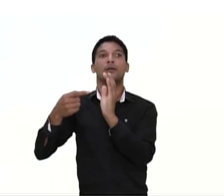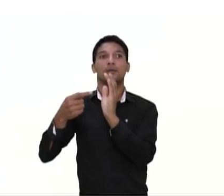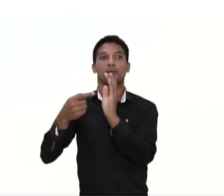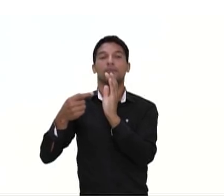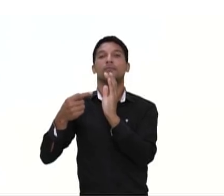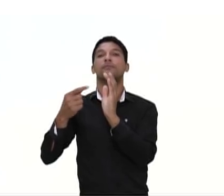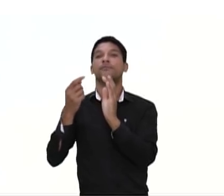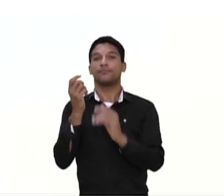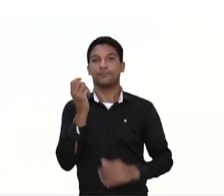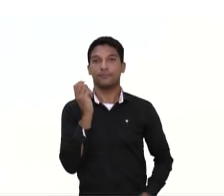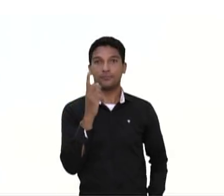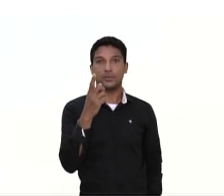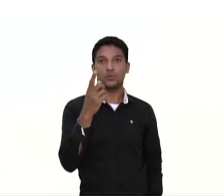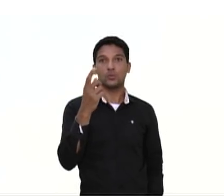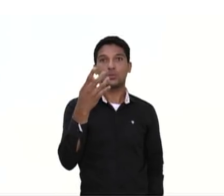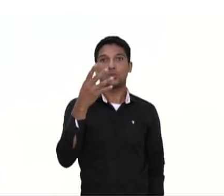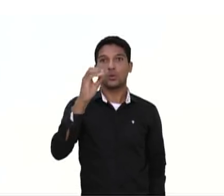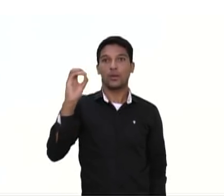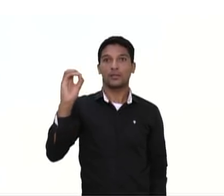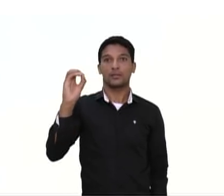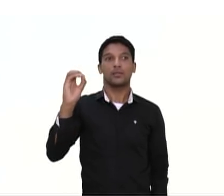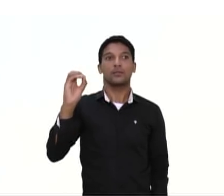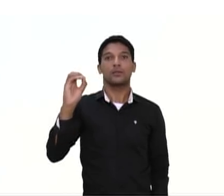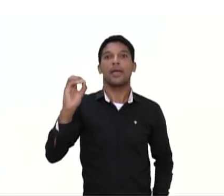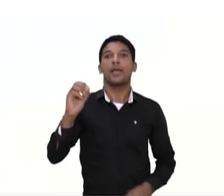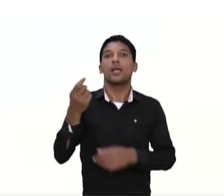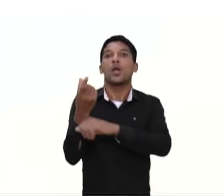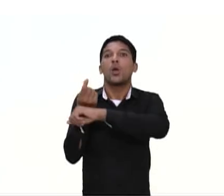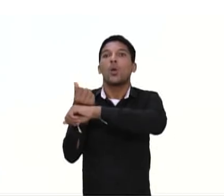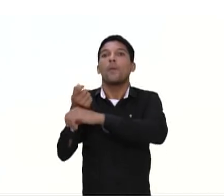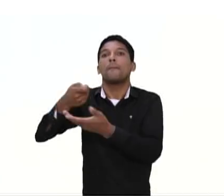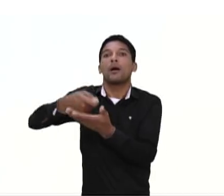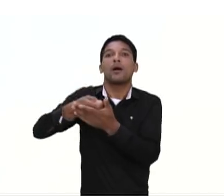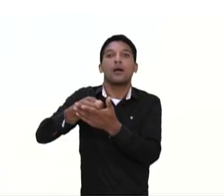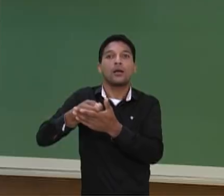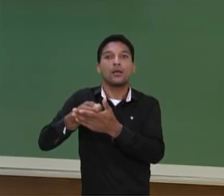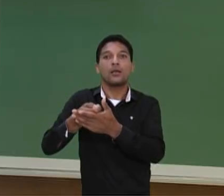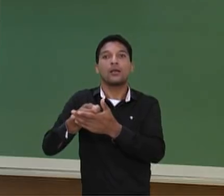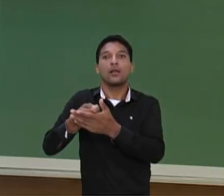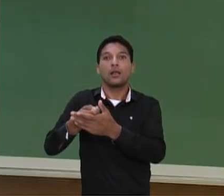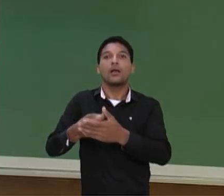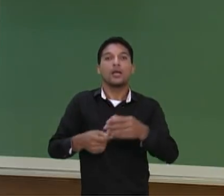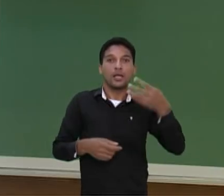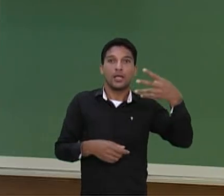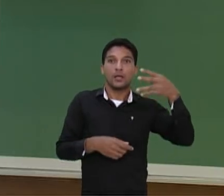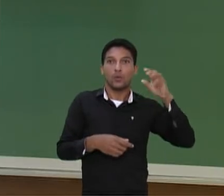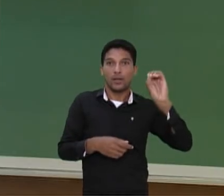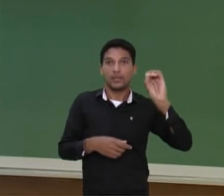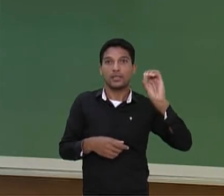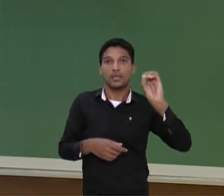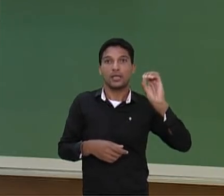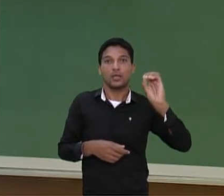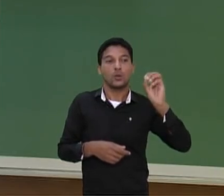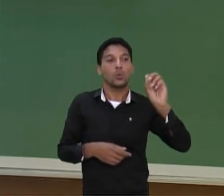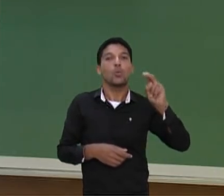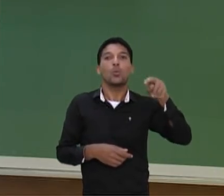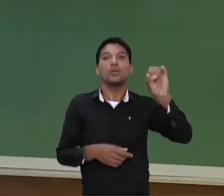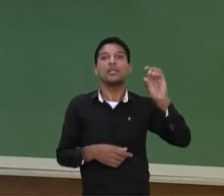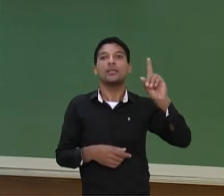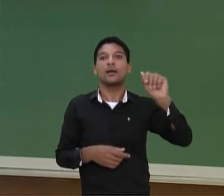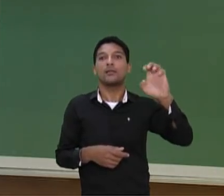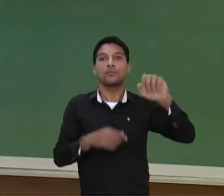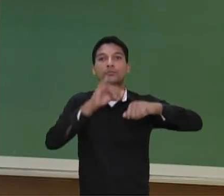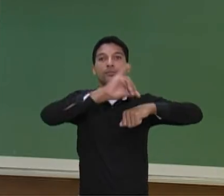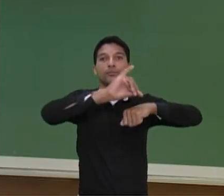1400 vai ser o meu custo mínimo né então costume mais de 1.400 reais